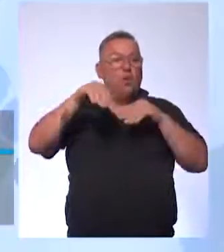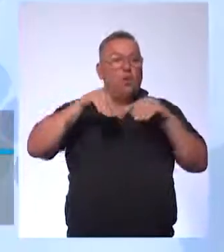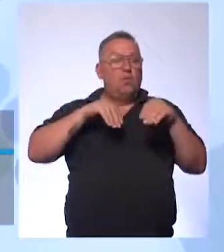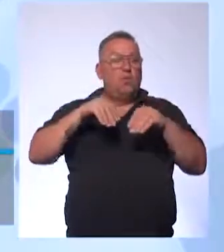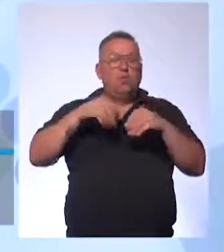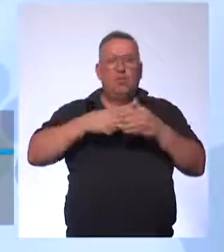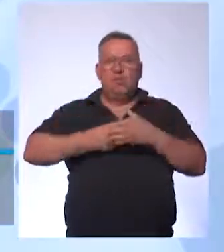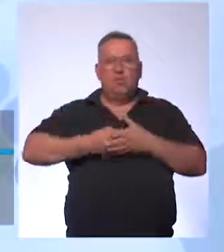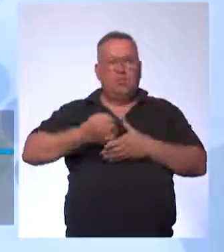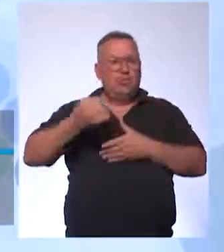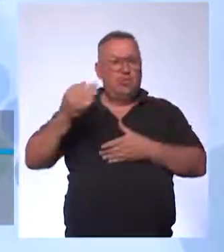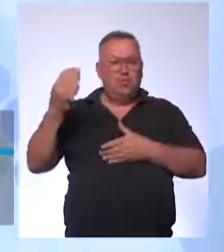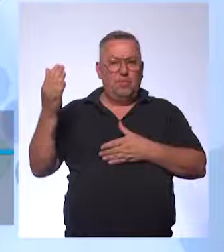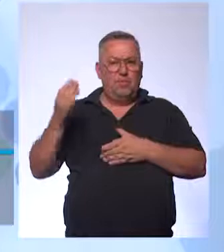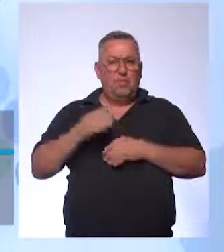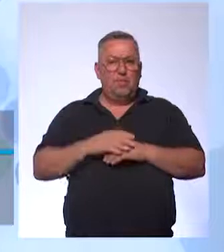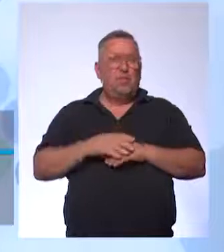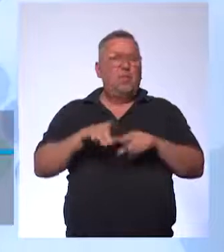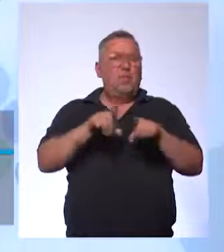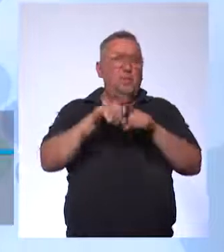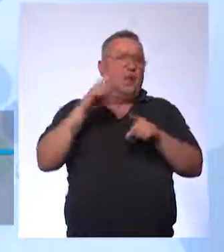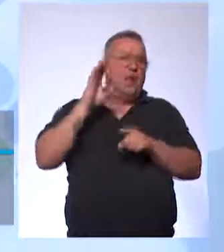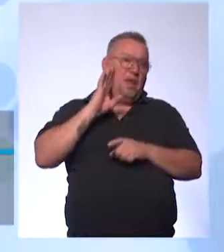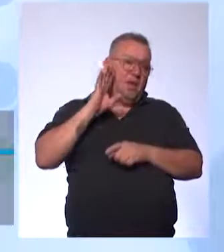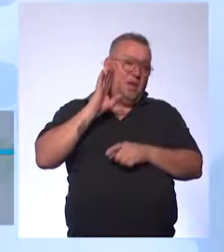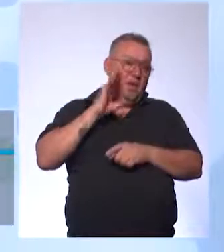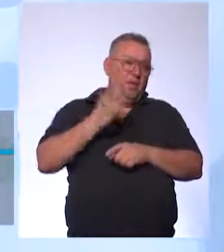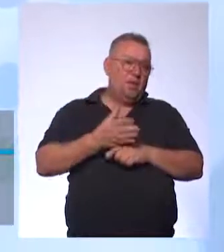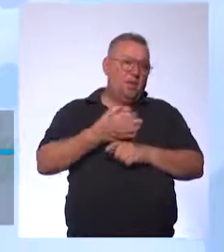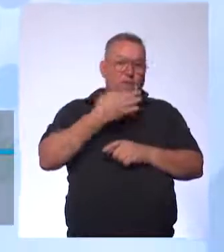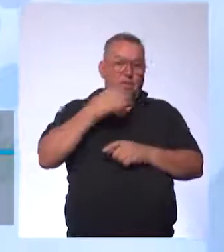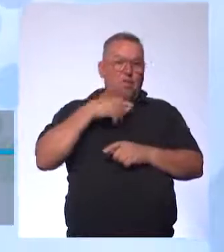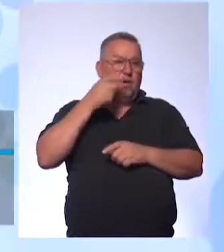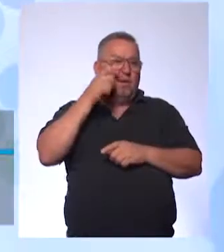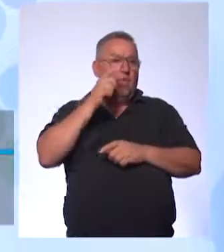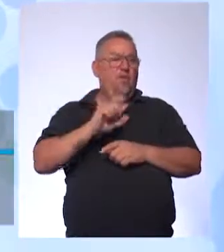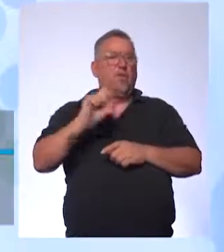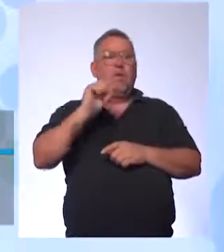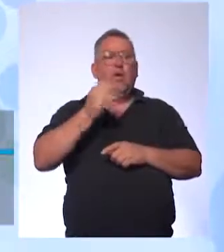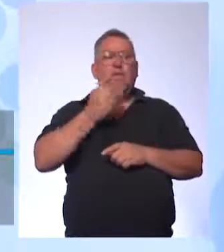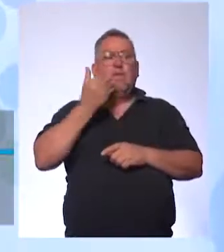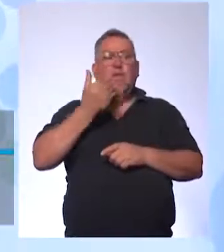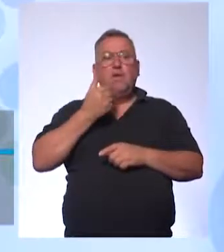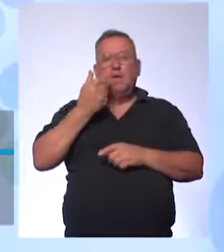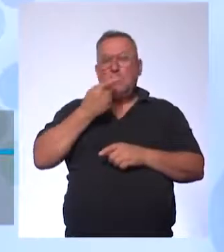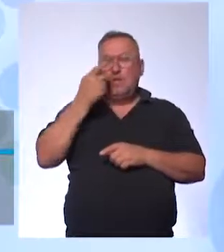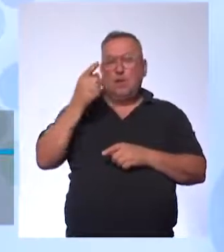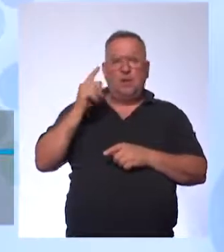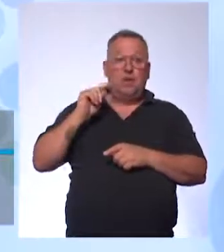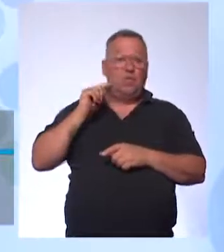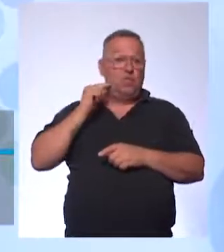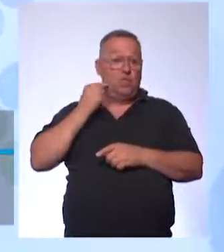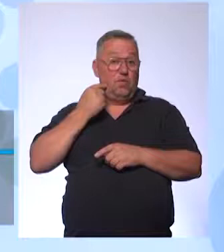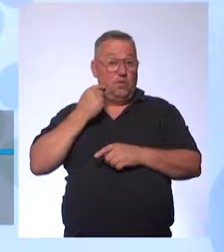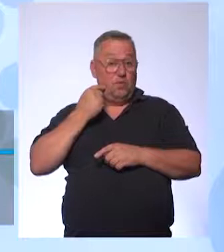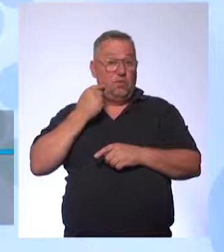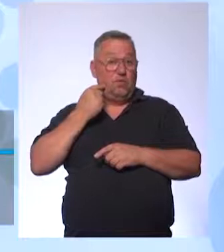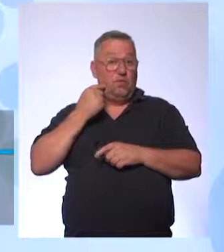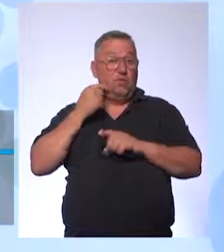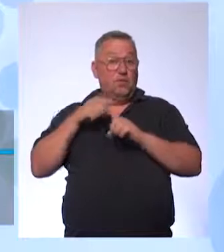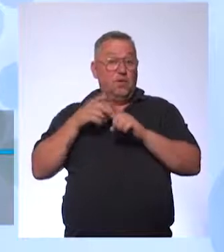aí a gente pode falar um monte. Então é legal, né? Então a gente tem que ver assim, porque é muito fácil eu falar só da poluição, né? Mas tem o